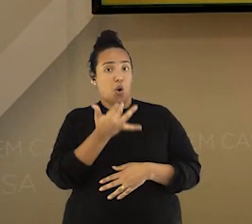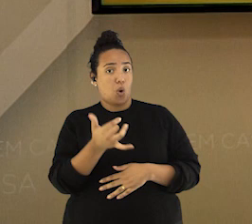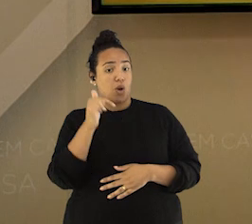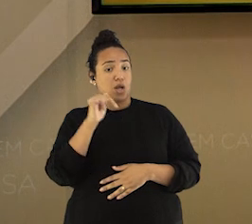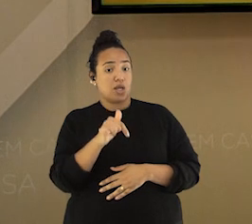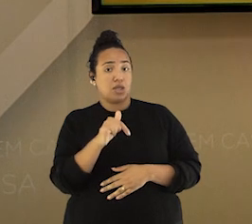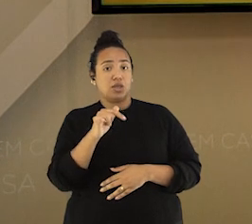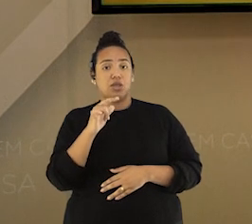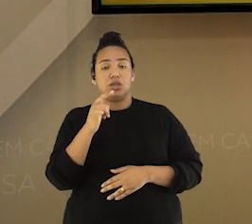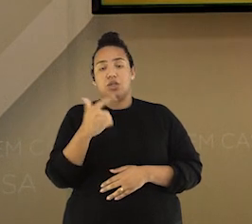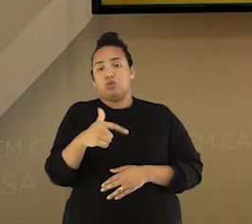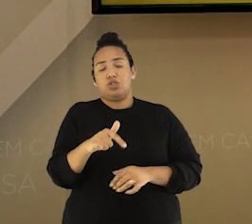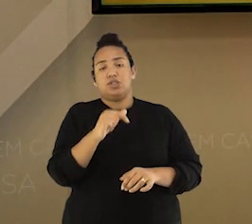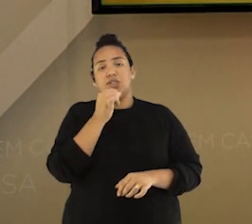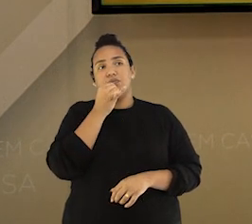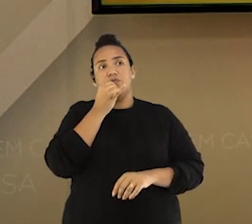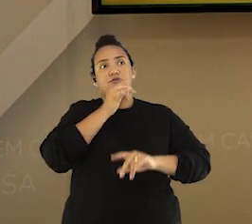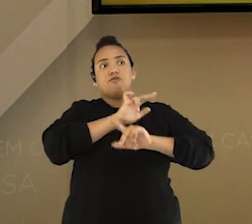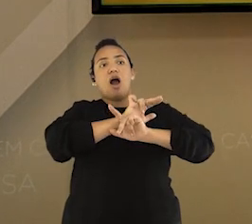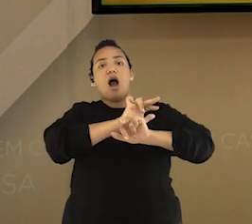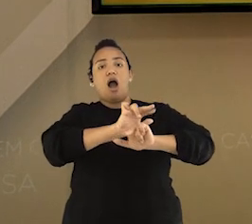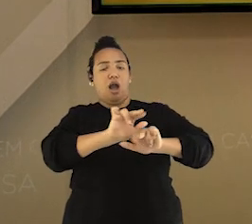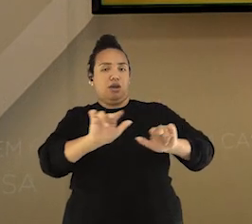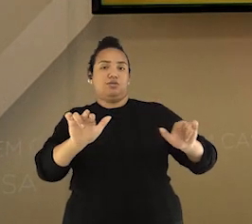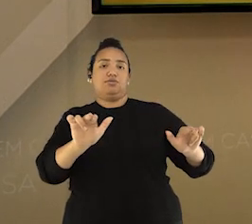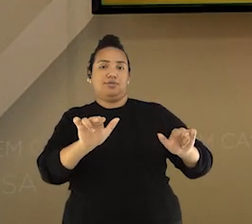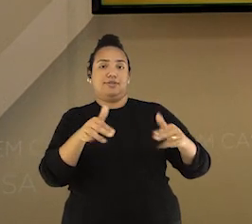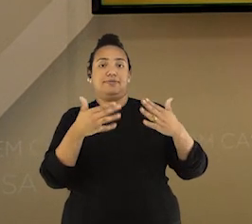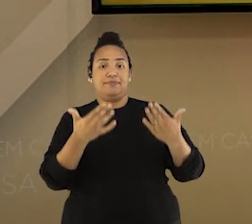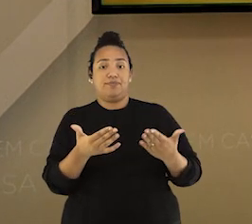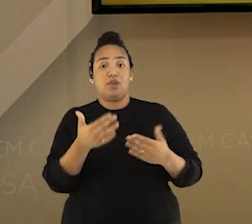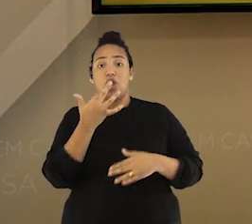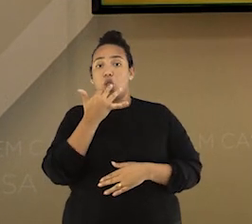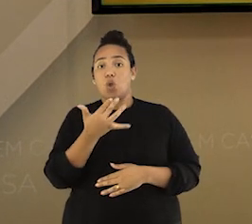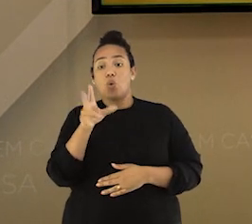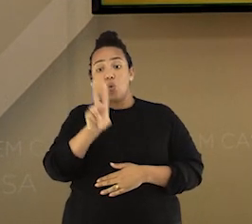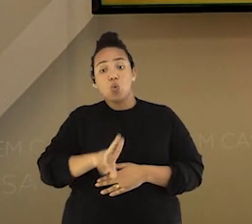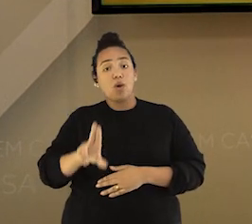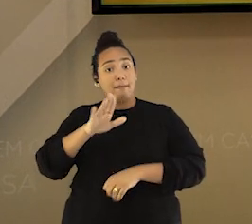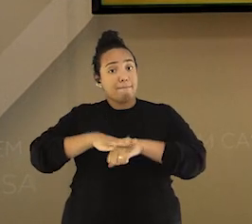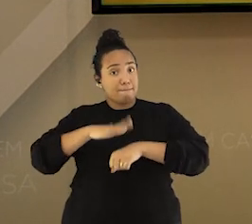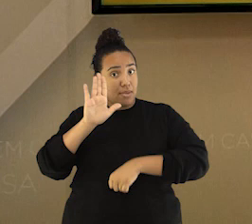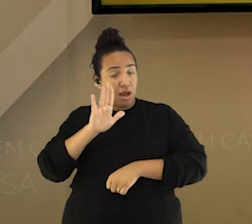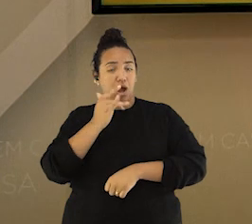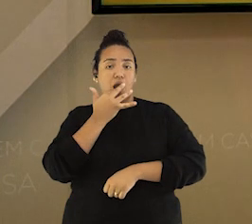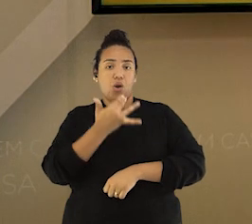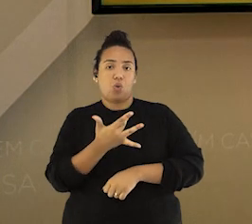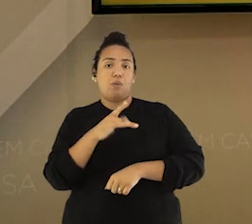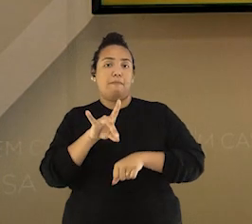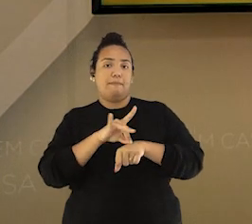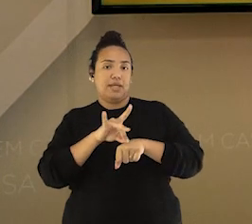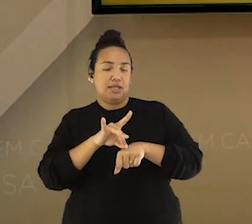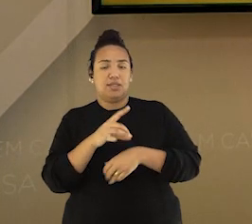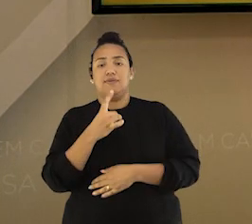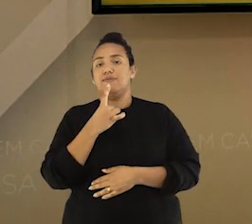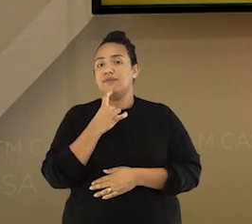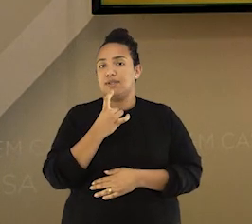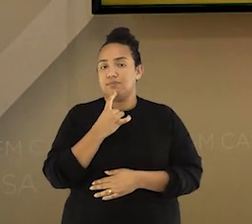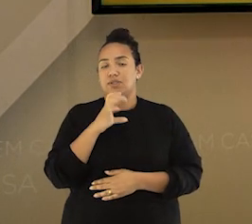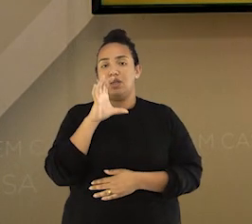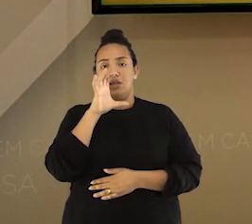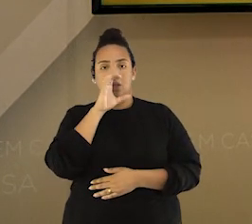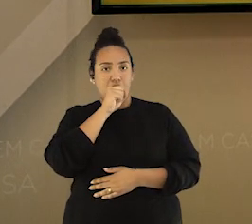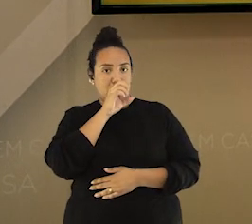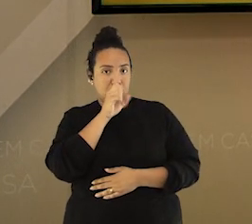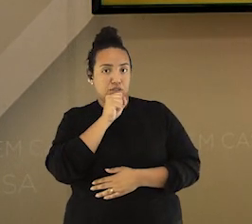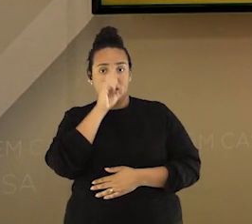sem muitas variedades. Assim, as cores que predominavam eram o preto, o vermelho, o laranja,